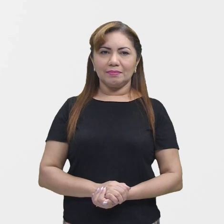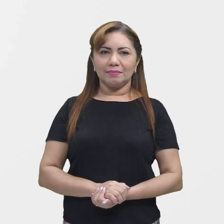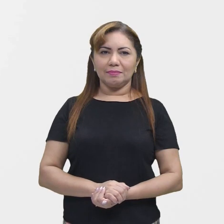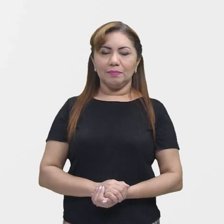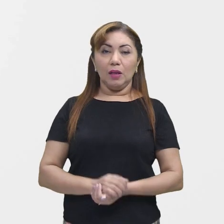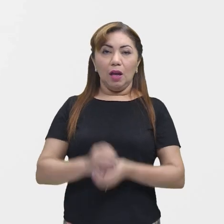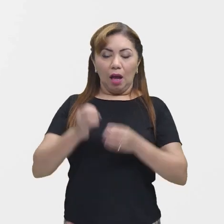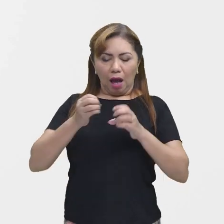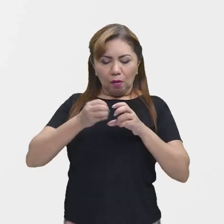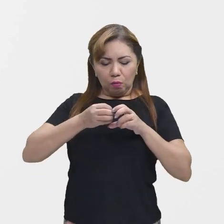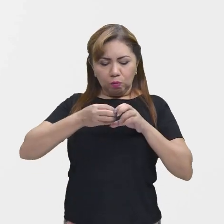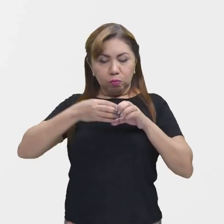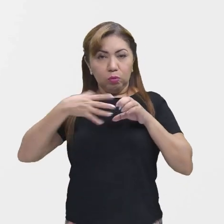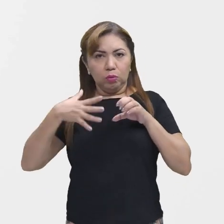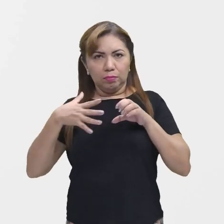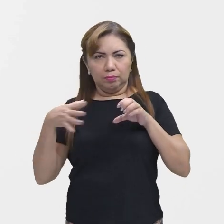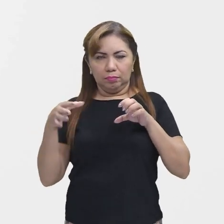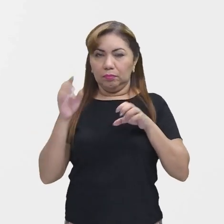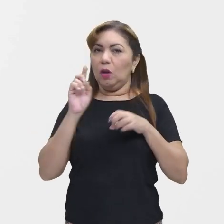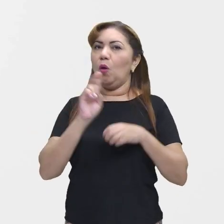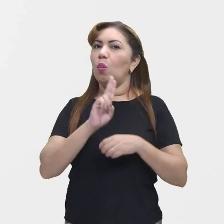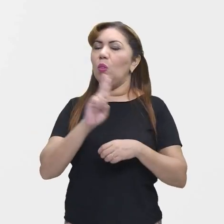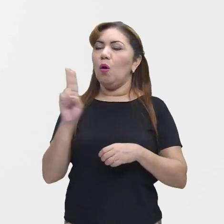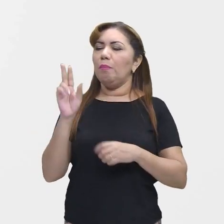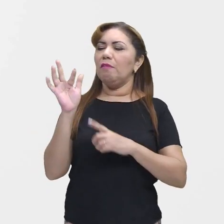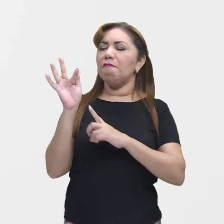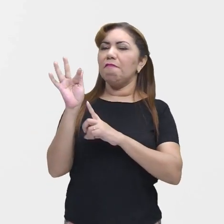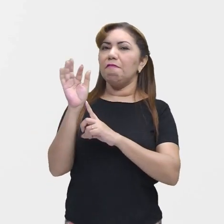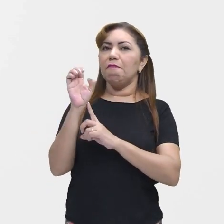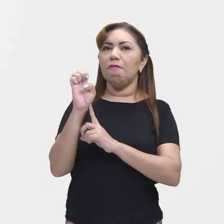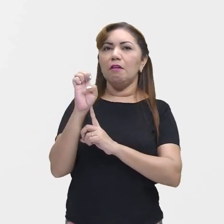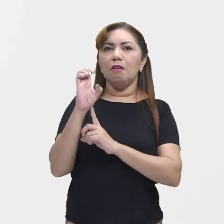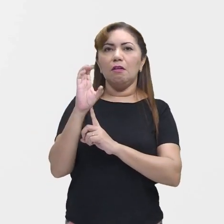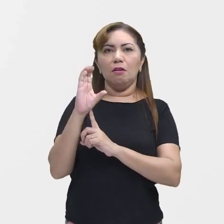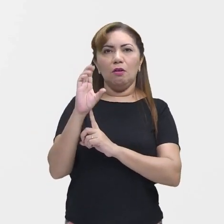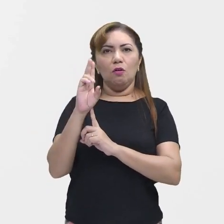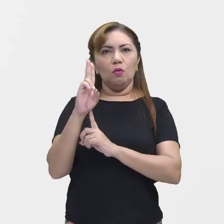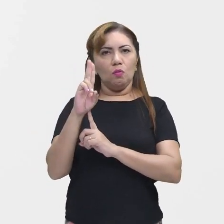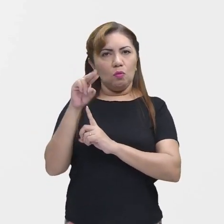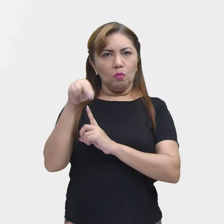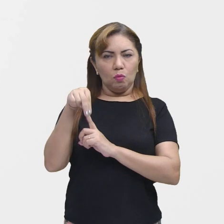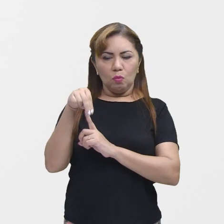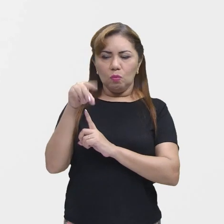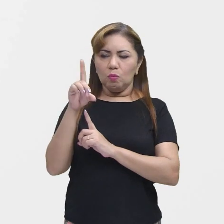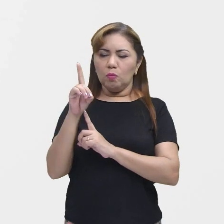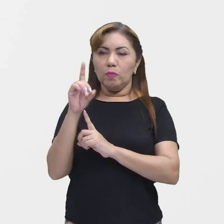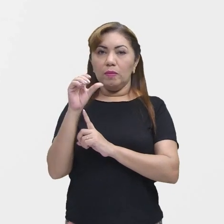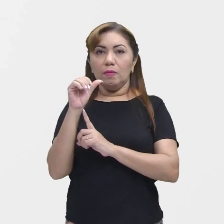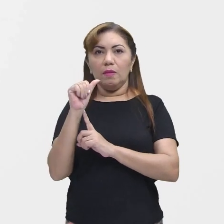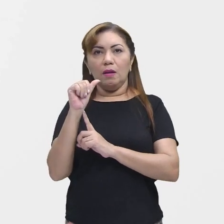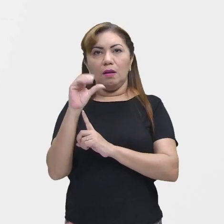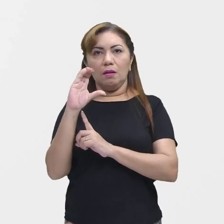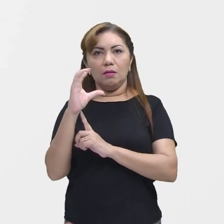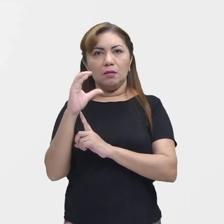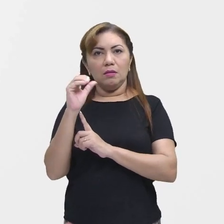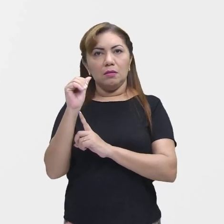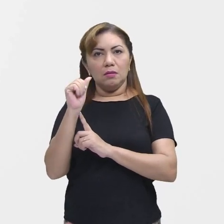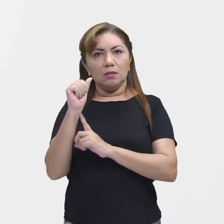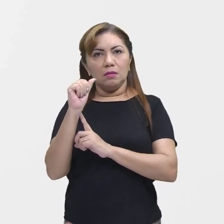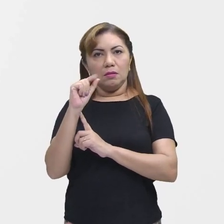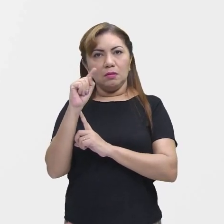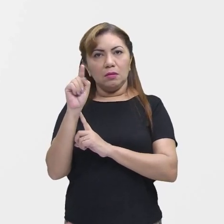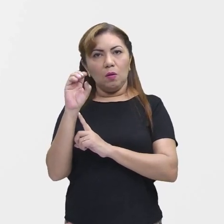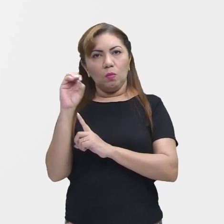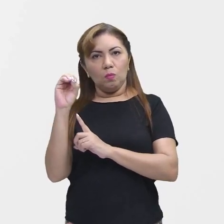Fecundação. O encontro dos espermatozoides com o óvulo gera um novo ser. Esse processo é chamado de fecundação e ocorre dentro